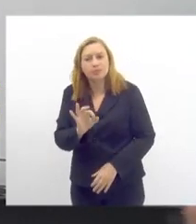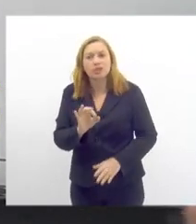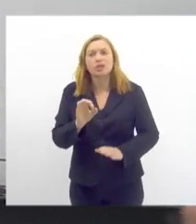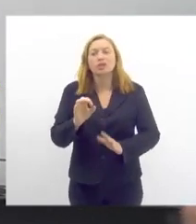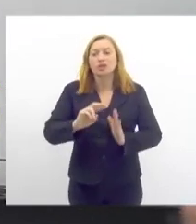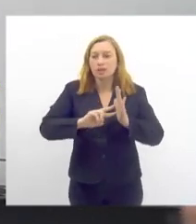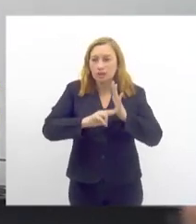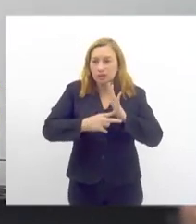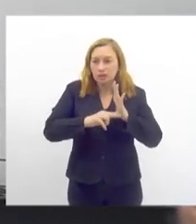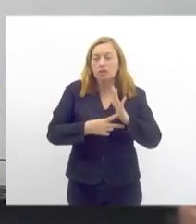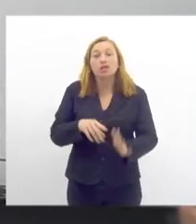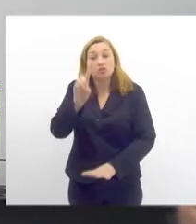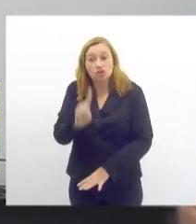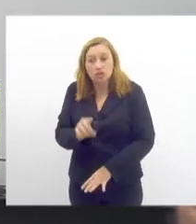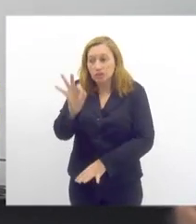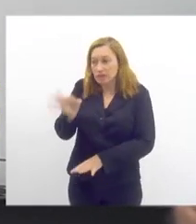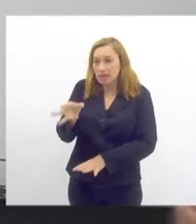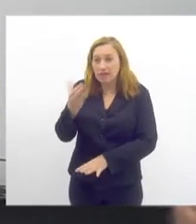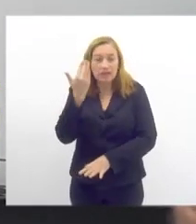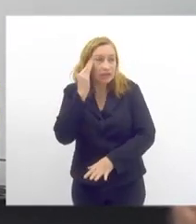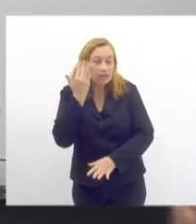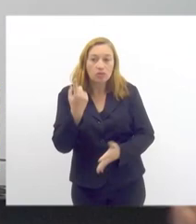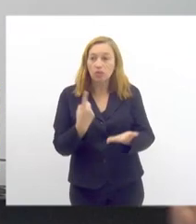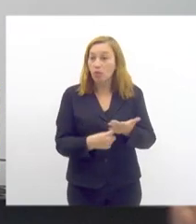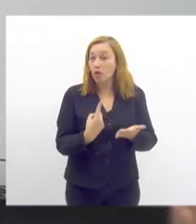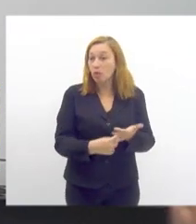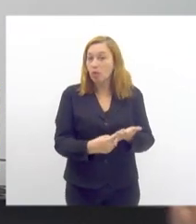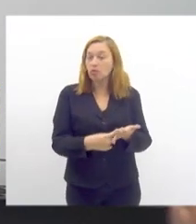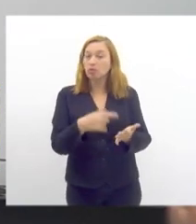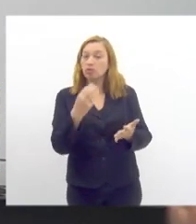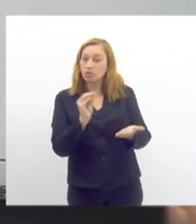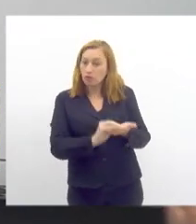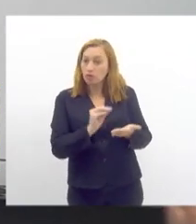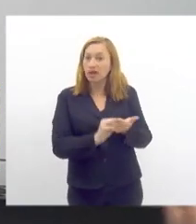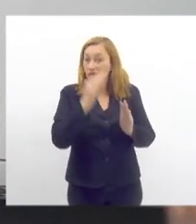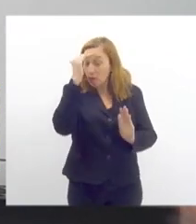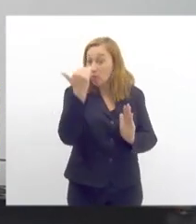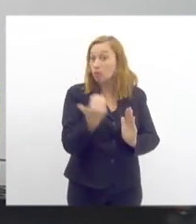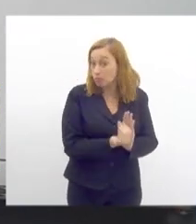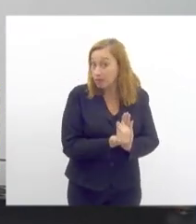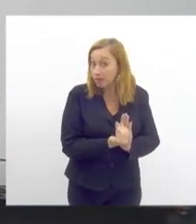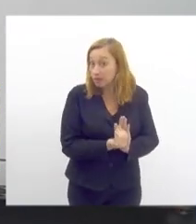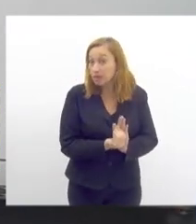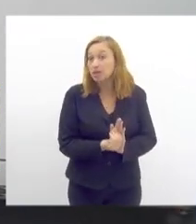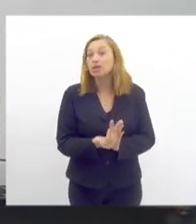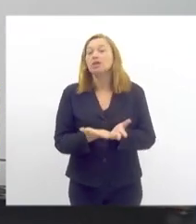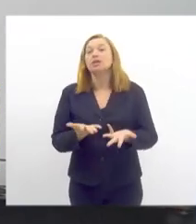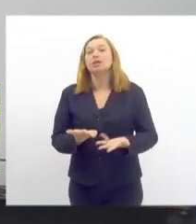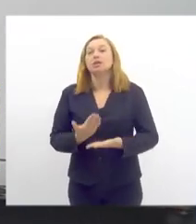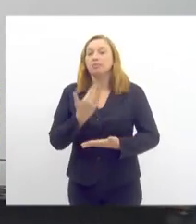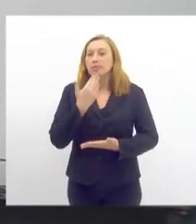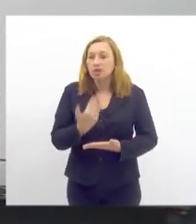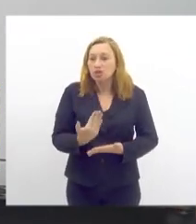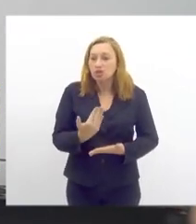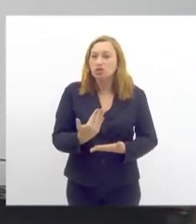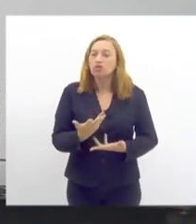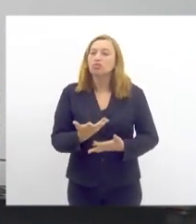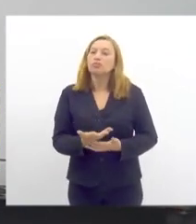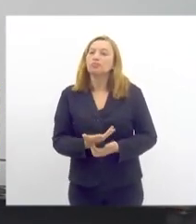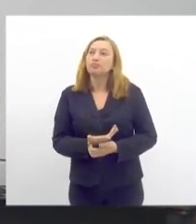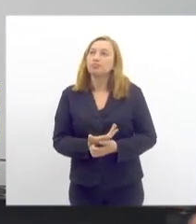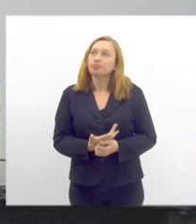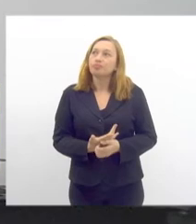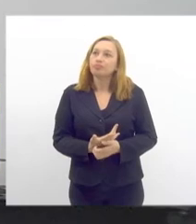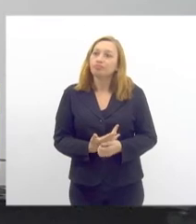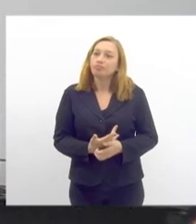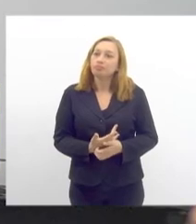dentro do seu direito legítimo, entendeu que o acordo não estava sendo devidamente cumprido e peticionou, solicitando